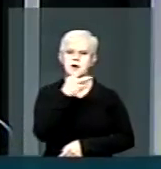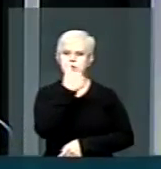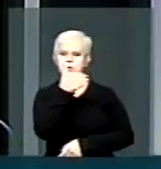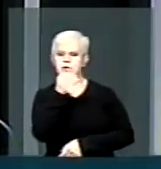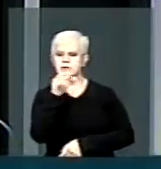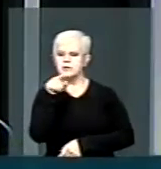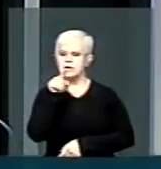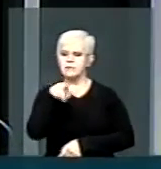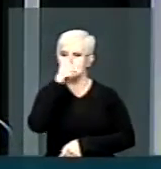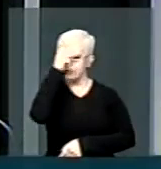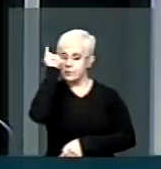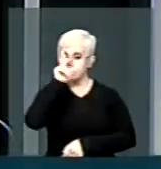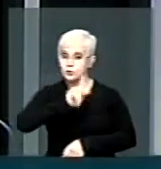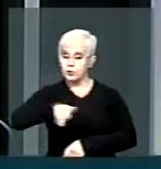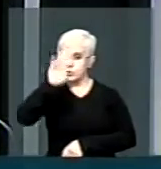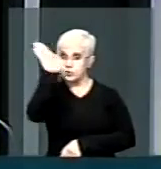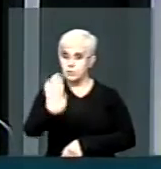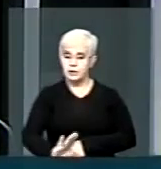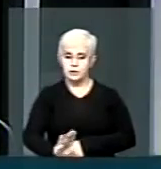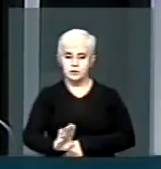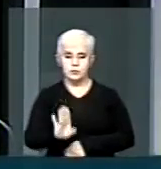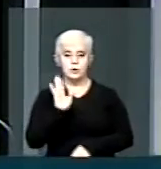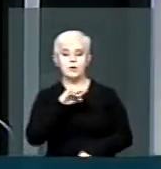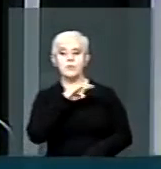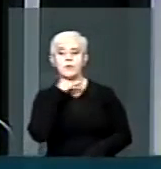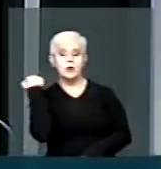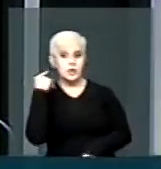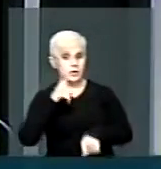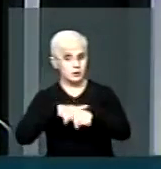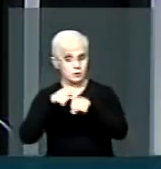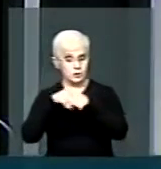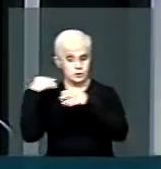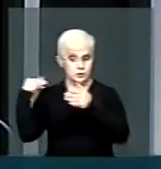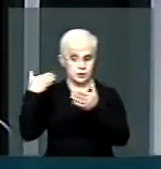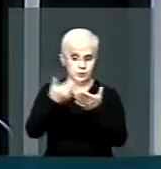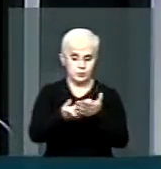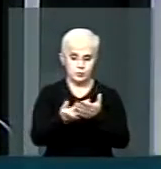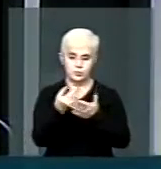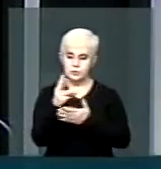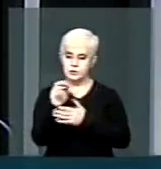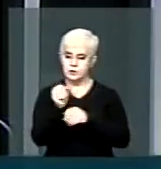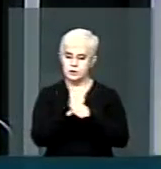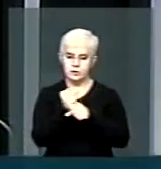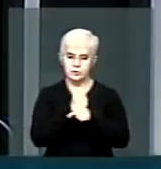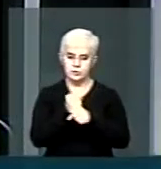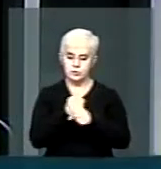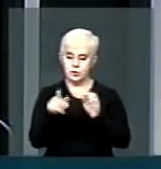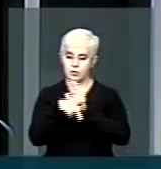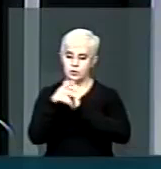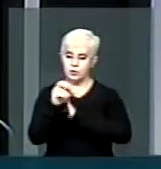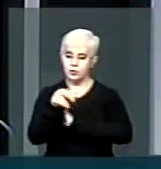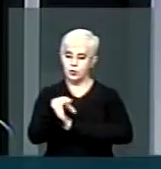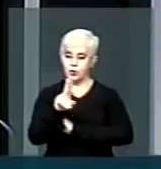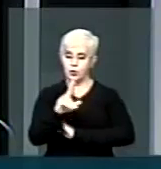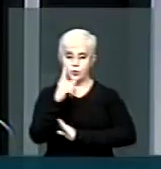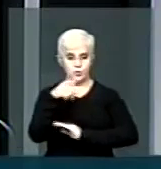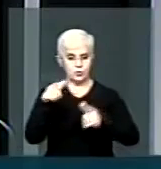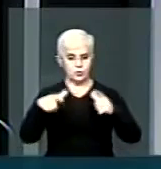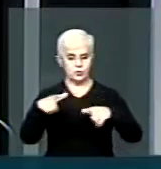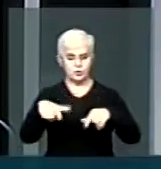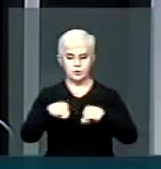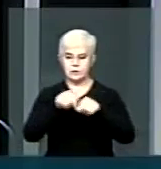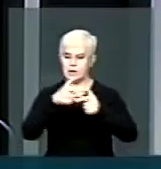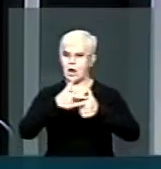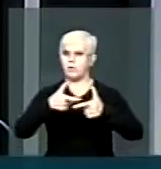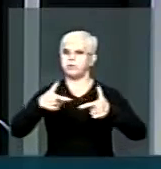1.100.000 brasileiros foram mortos nesse período. Para a ONU, um território apresenta uma